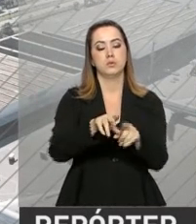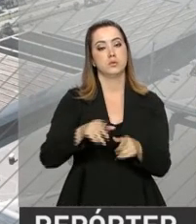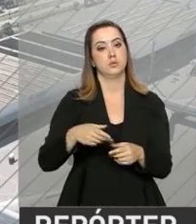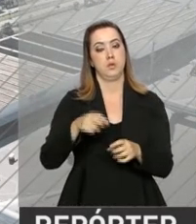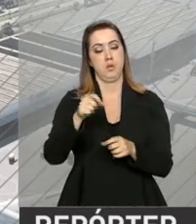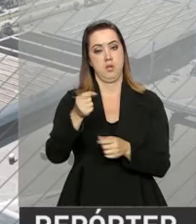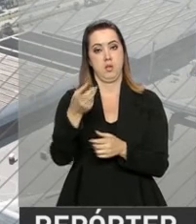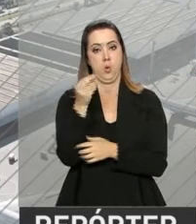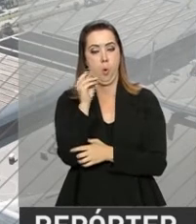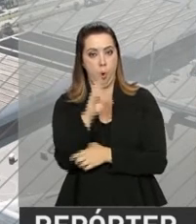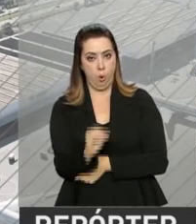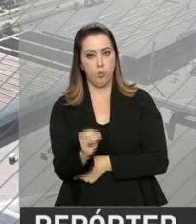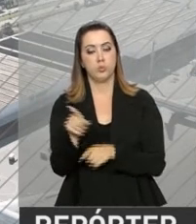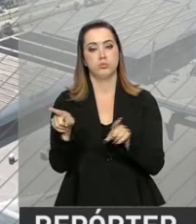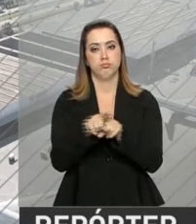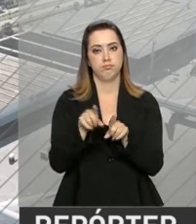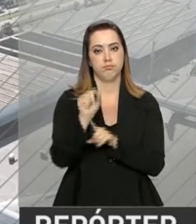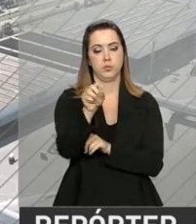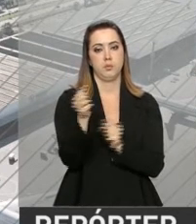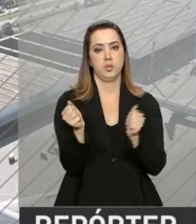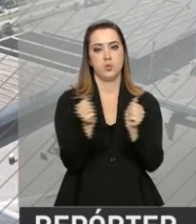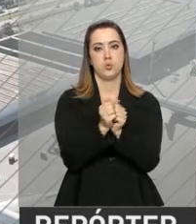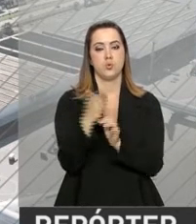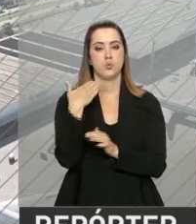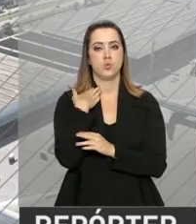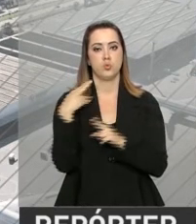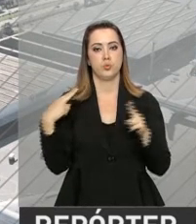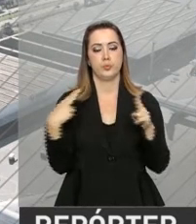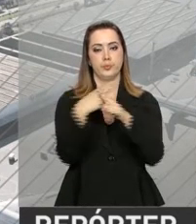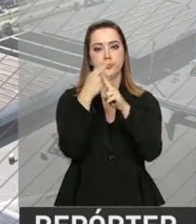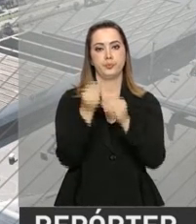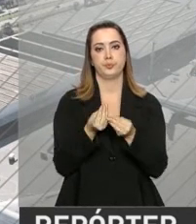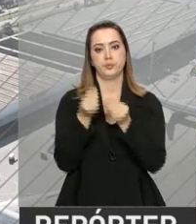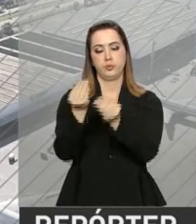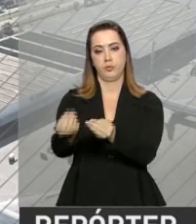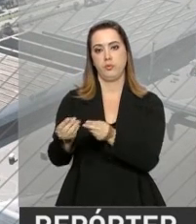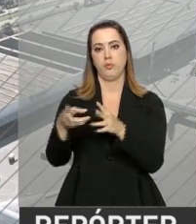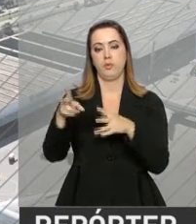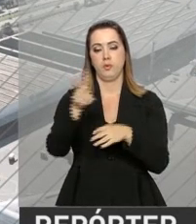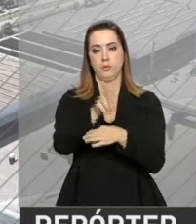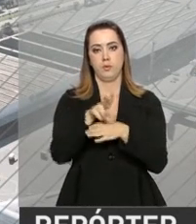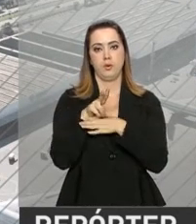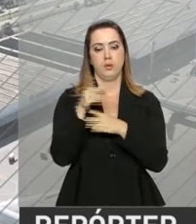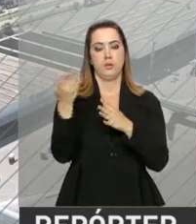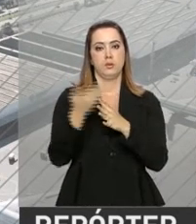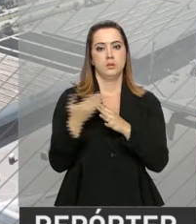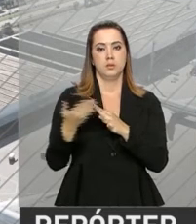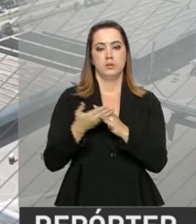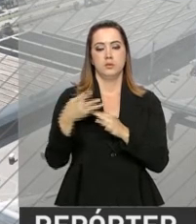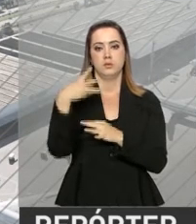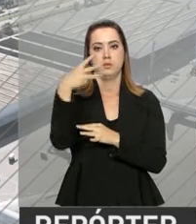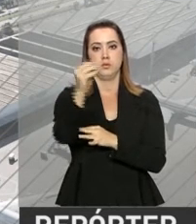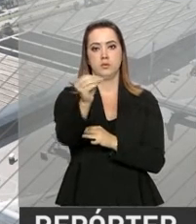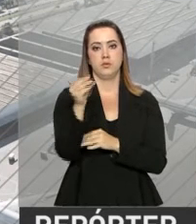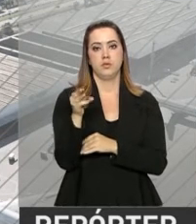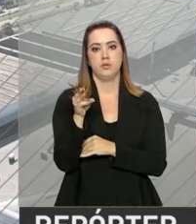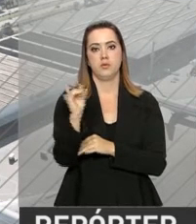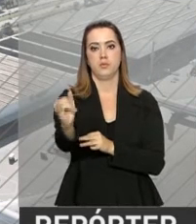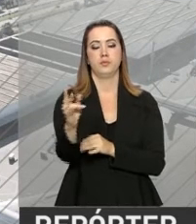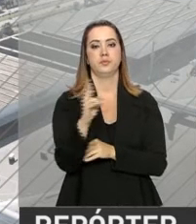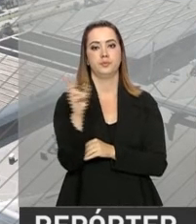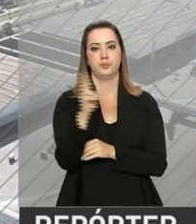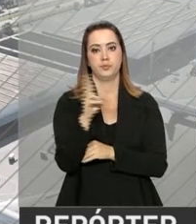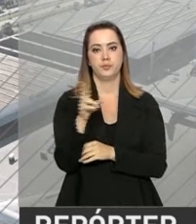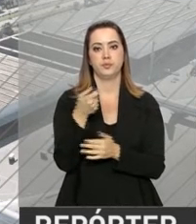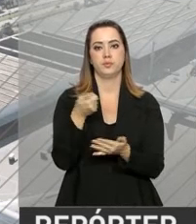a partir do ano que vem junto com a caixa o BNDS vai colocar à disposição dos empresários cerca de 30 bilhões de